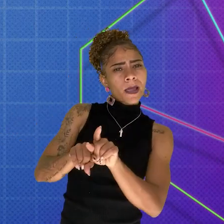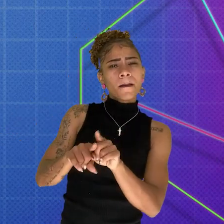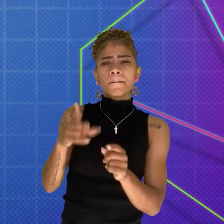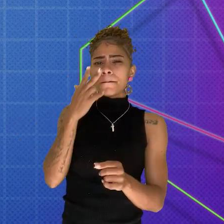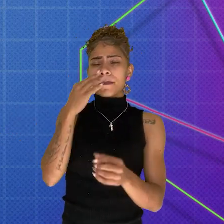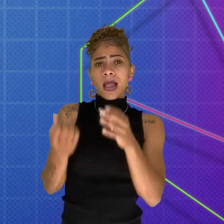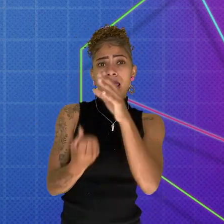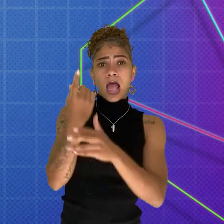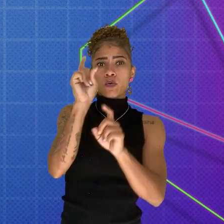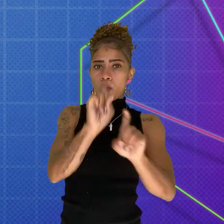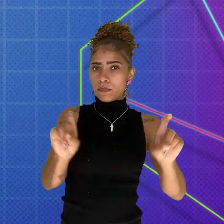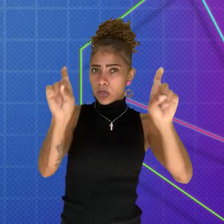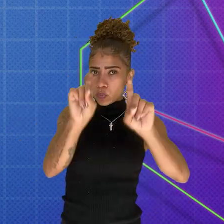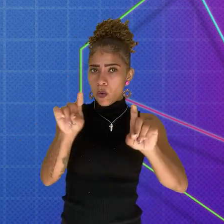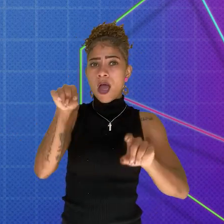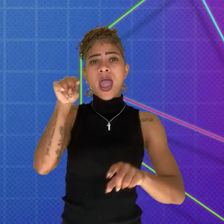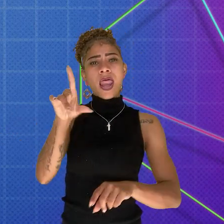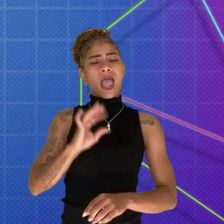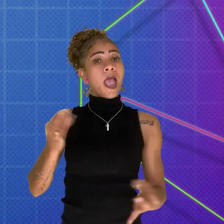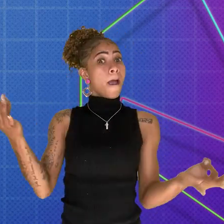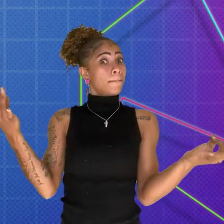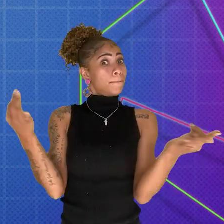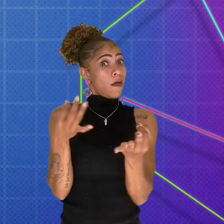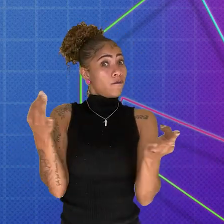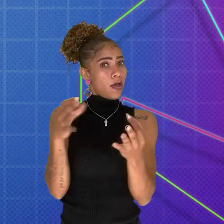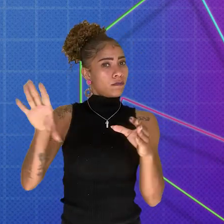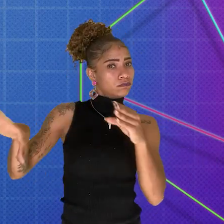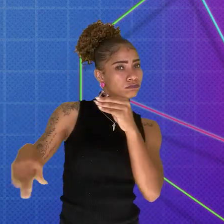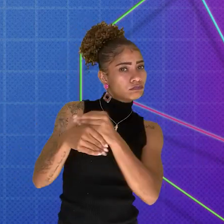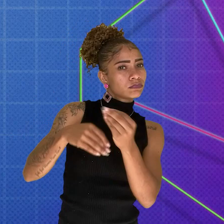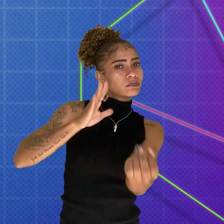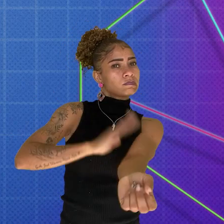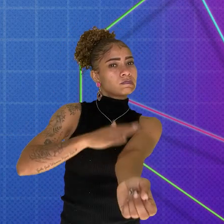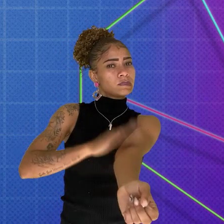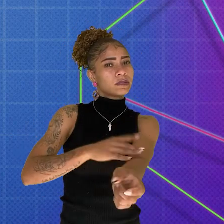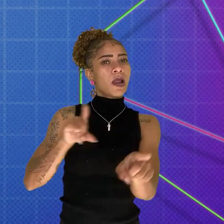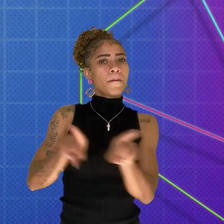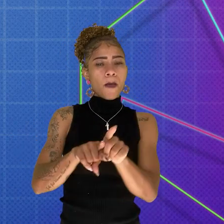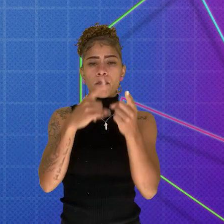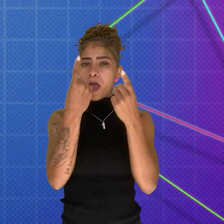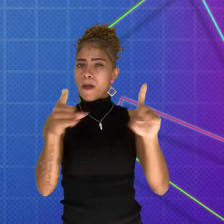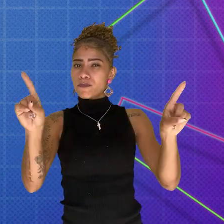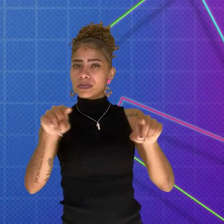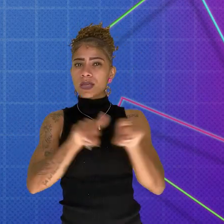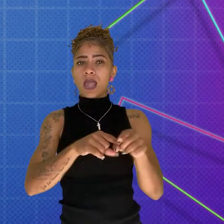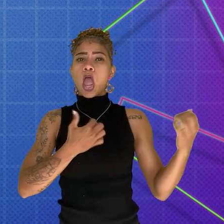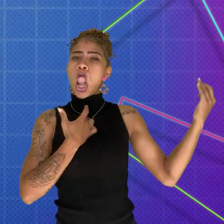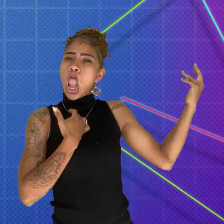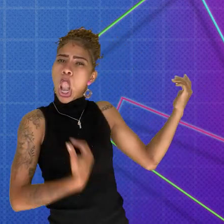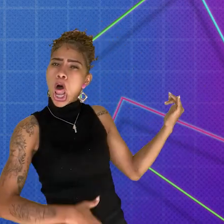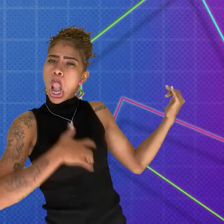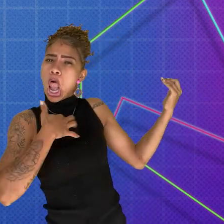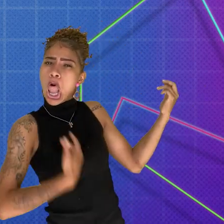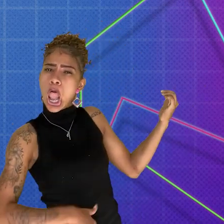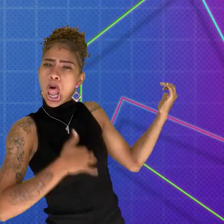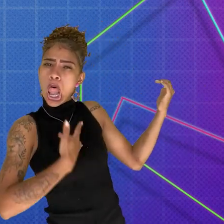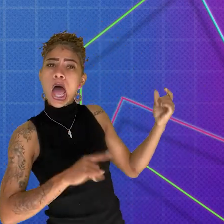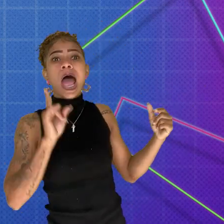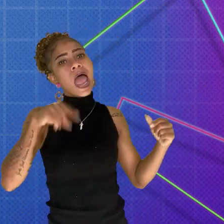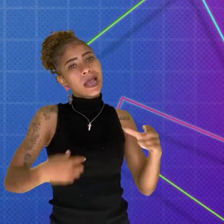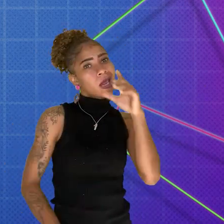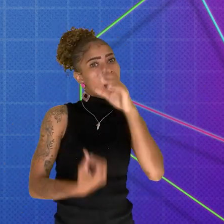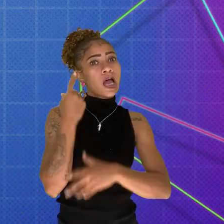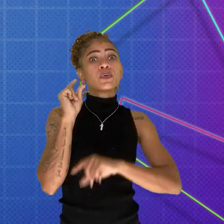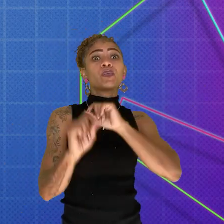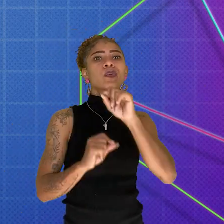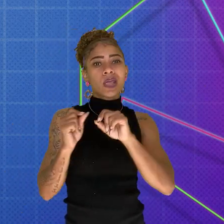sonoros cibernéticos. Eles são perfeitos para adicionar ritmo e tensão à trilha sonora. Guitarras eletrônicas são instrumentos